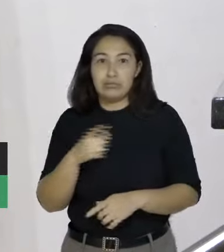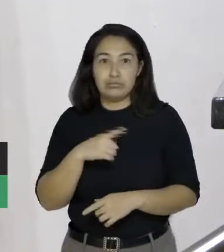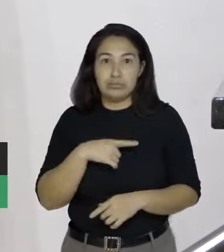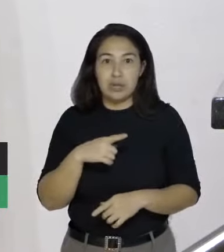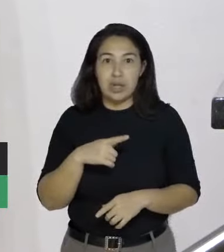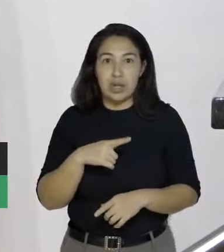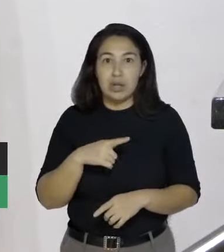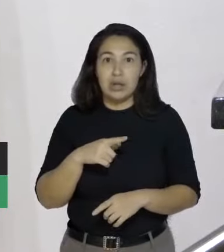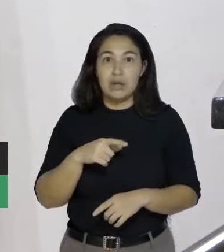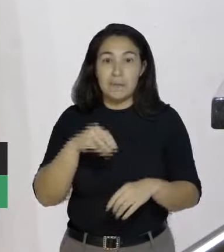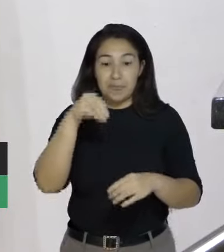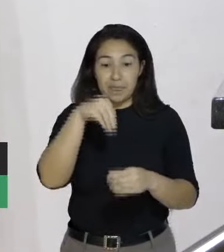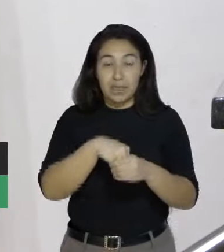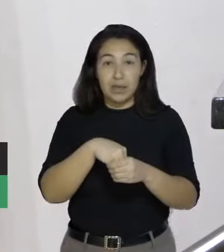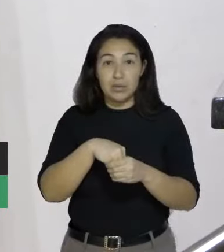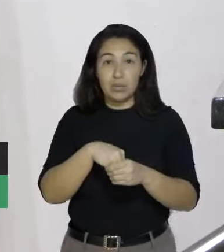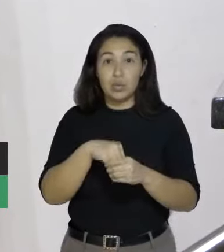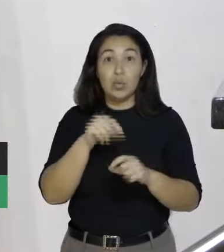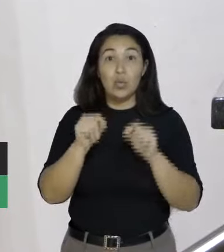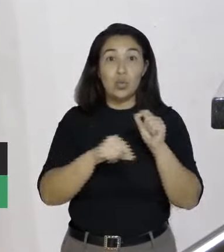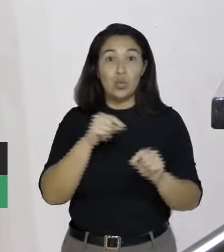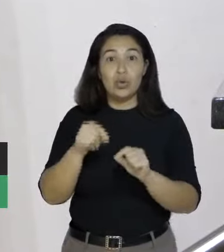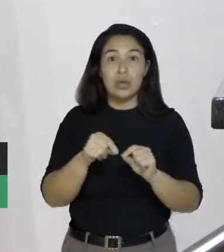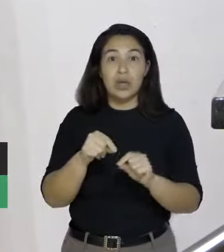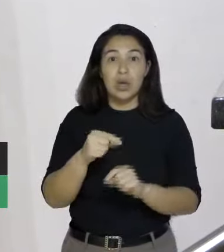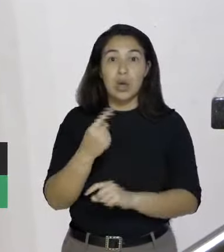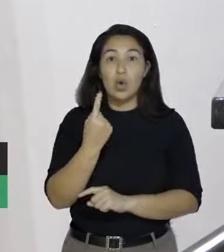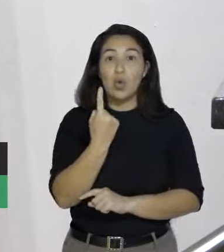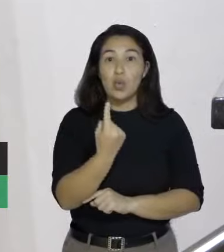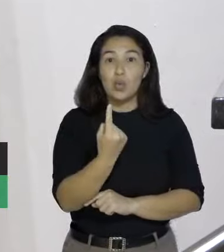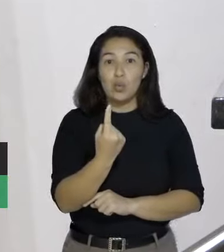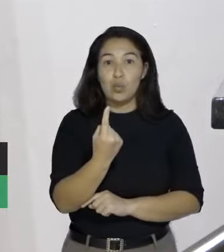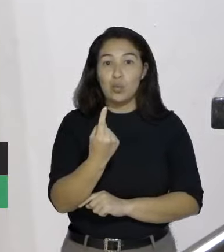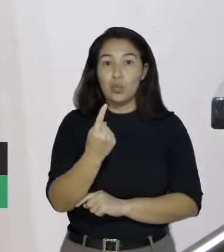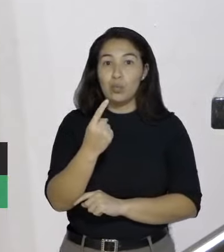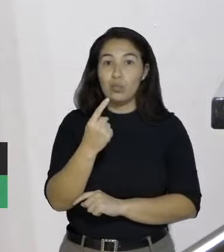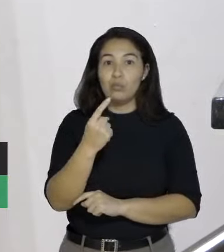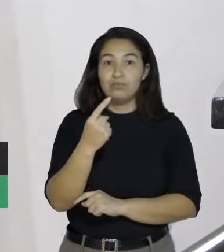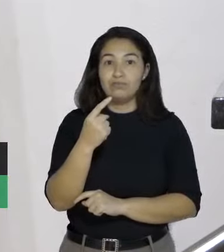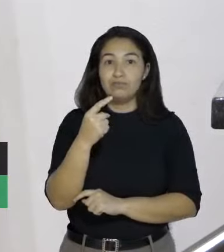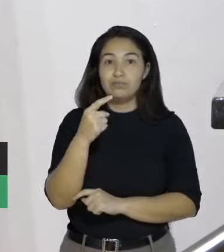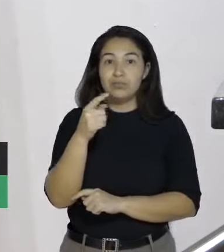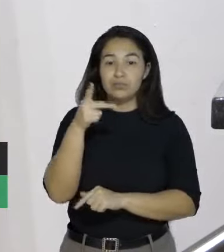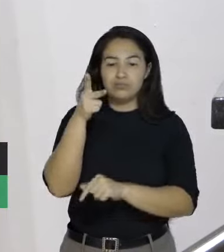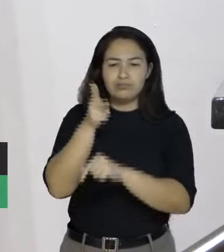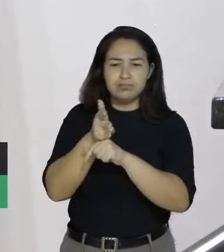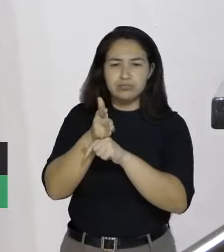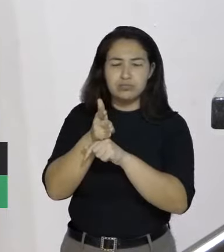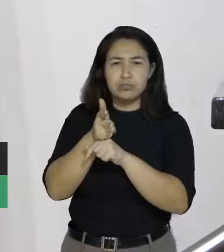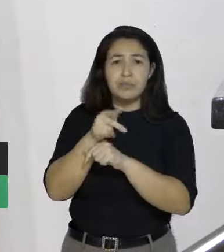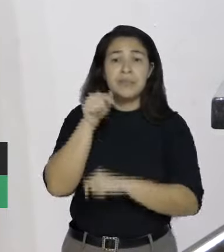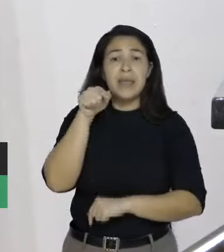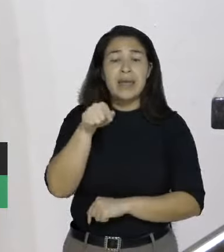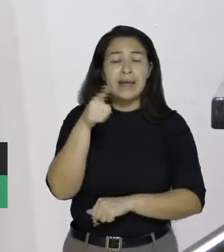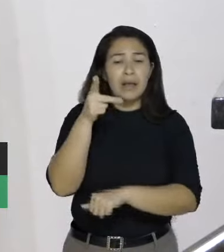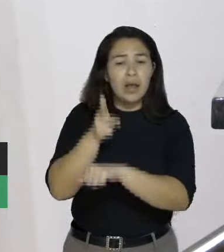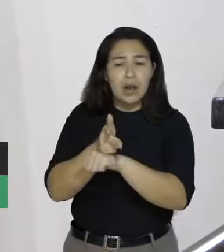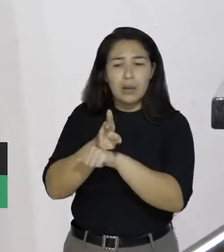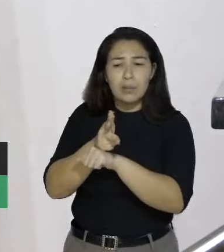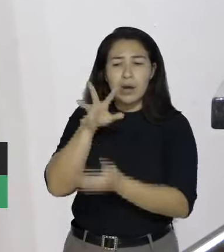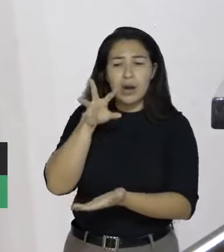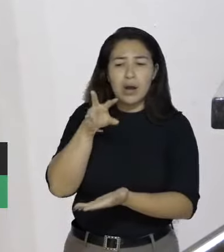dentro da sala de aula tinha um aparelhinho poderoso chamado câmera foi a câmera que registrou